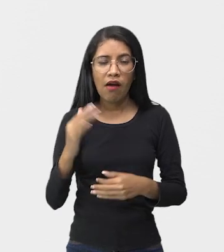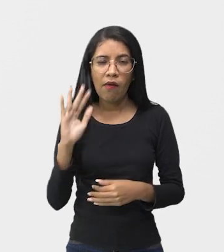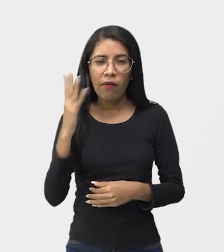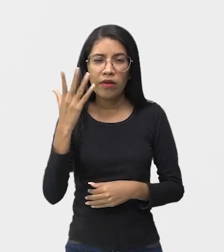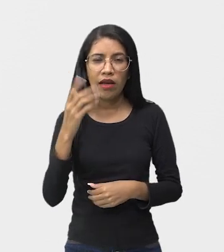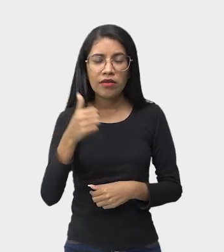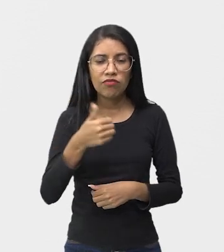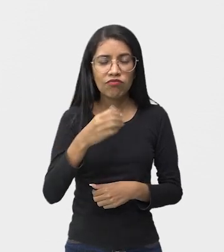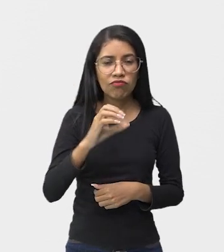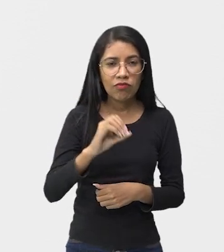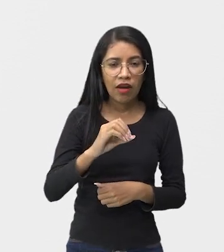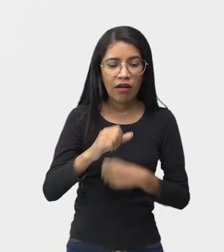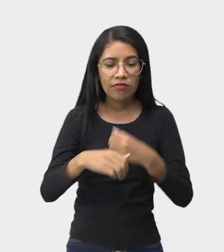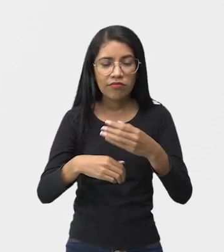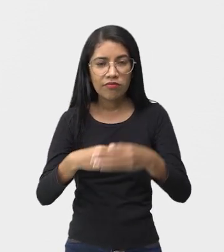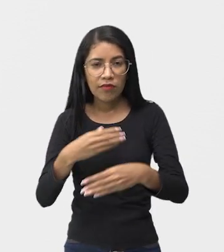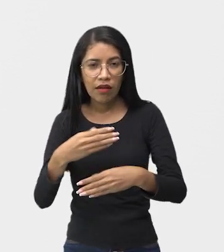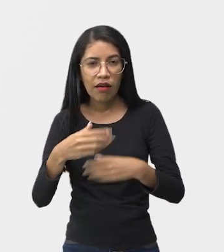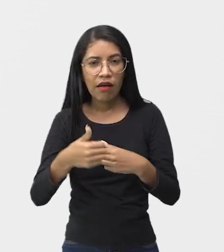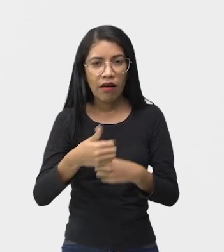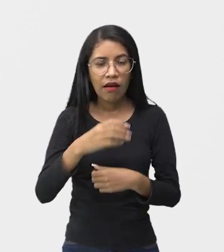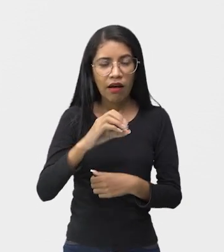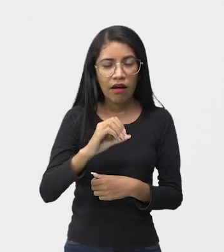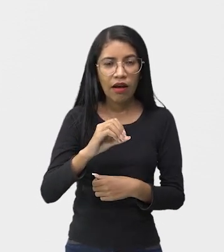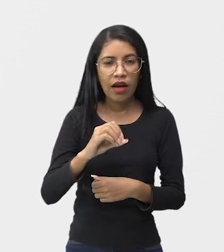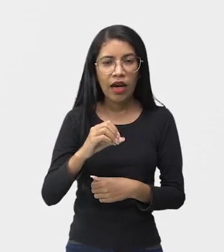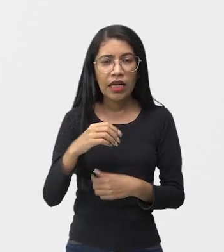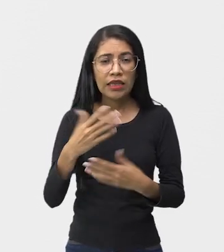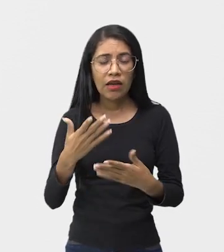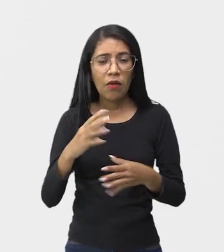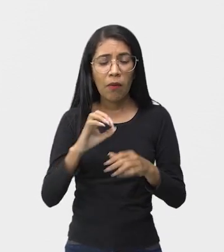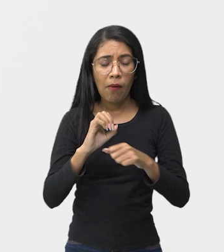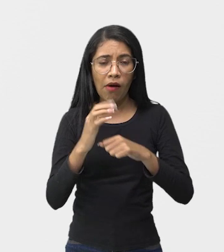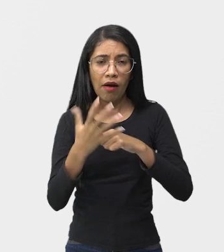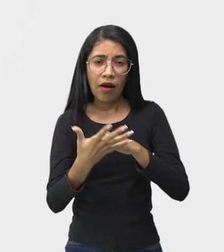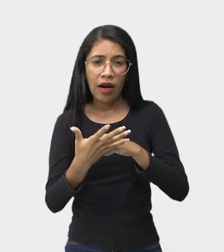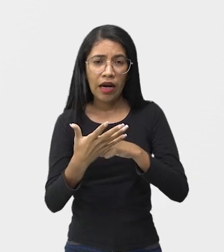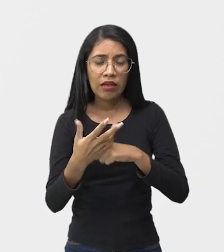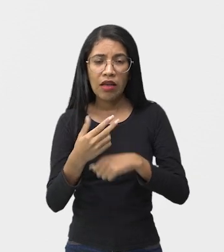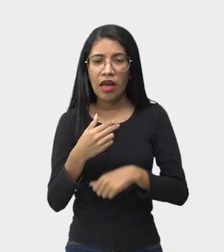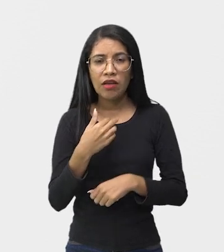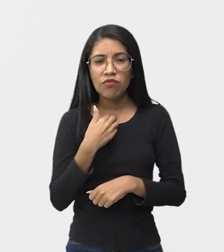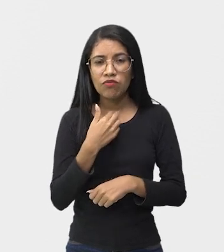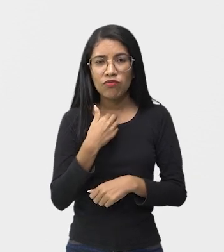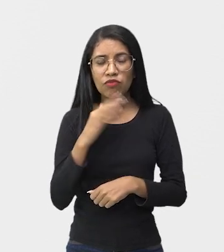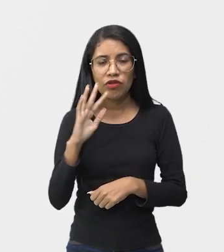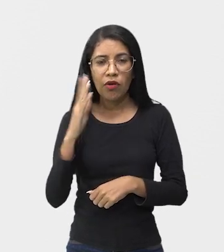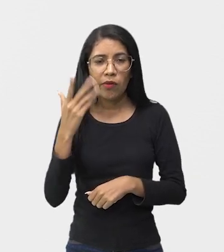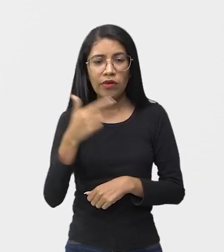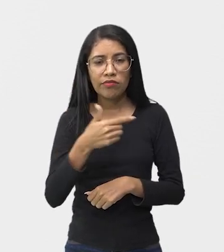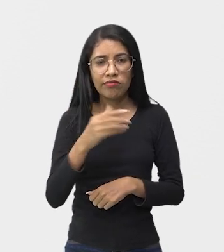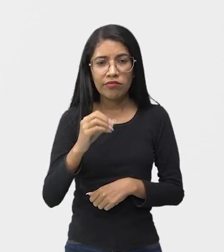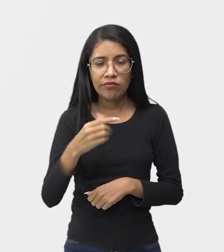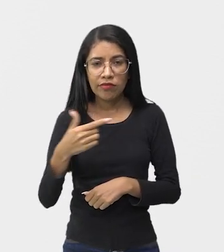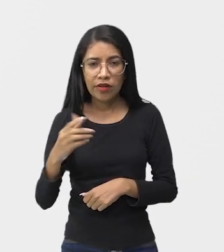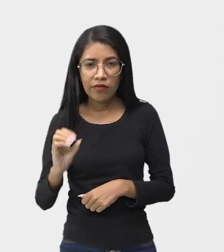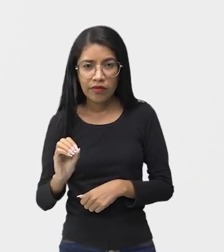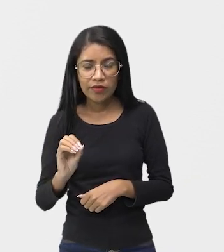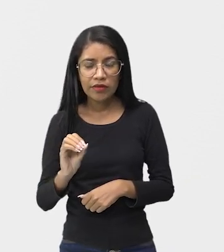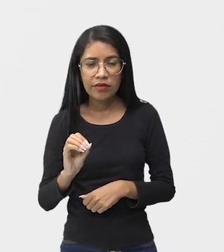de 10 em 10 anos, devido à pandemia do Covid-19, não foi possível fazer em